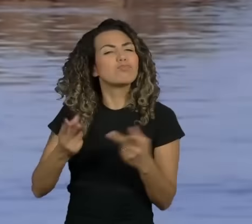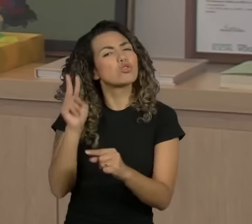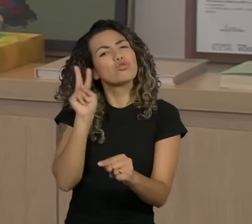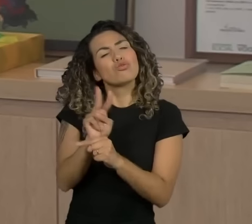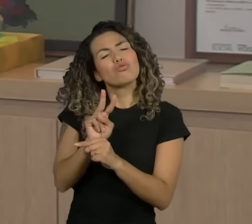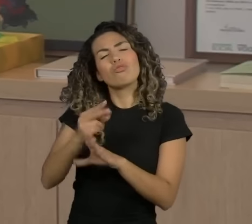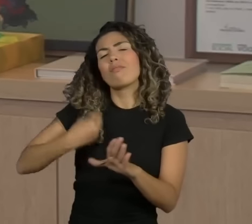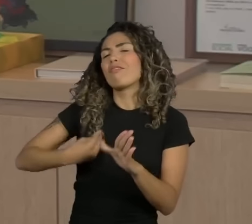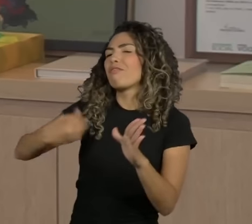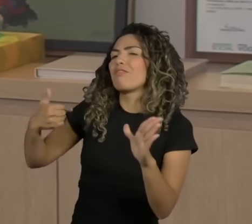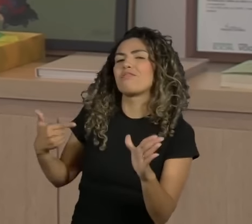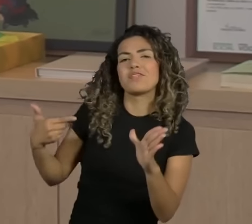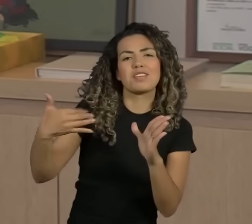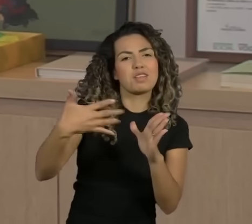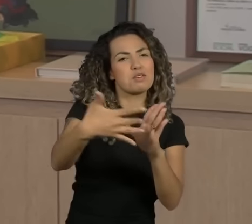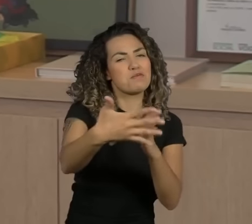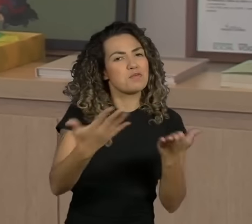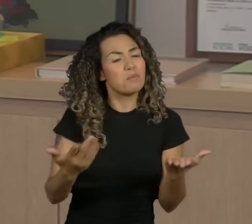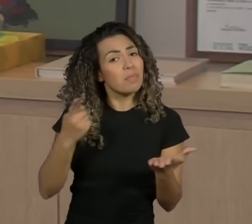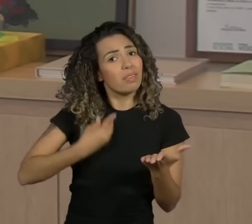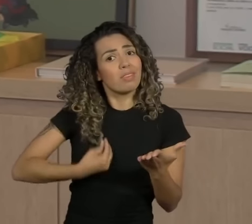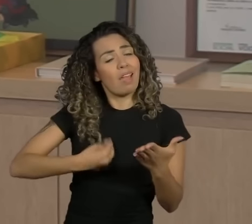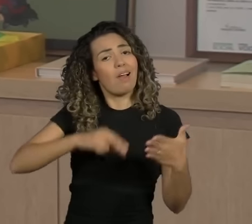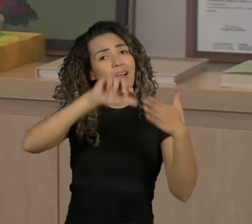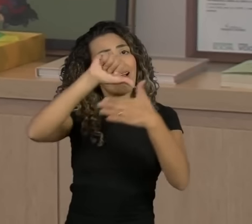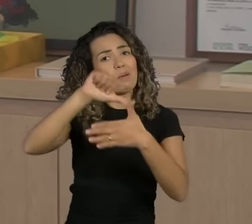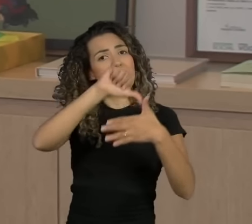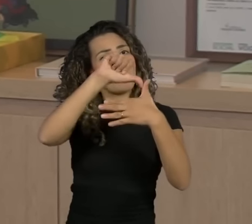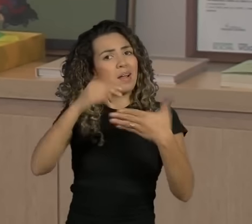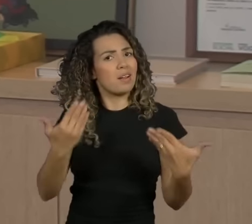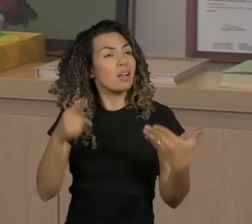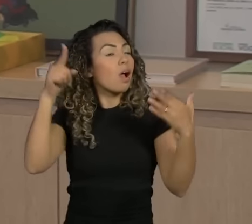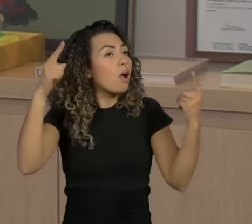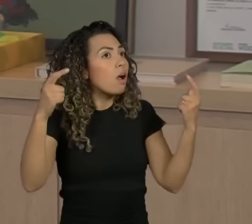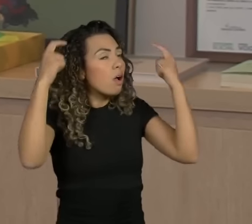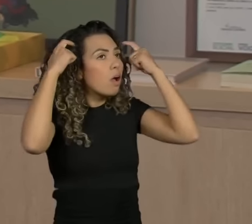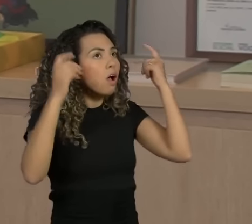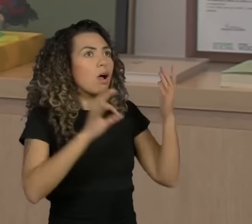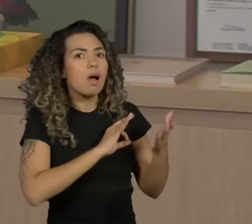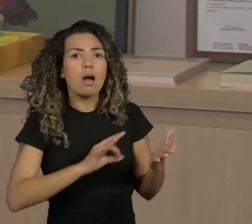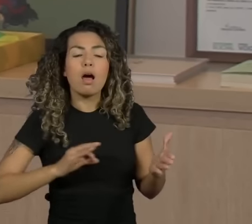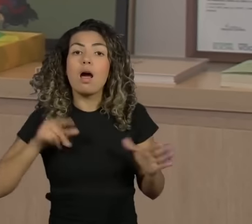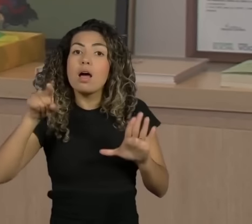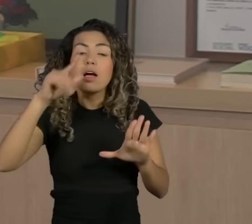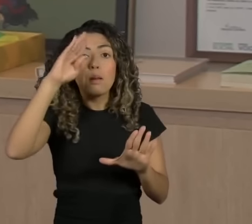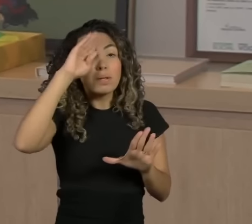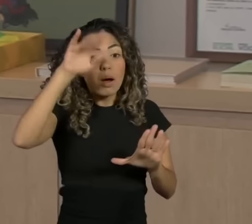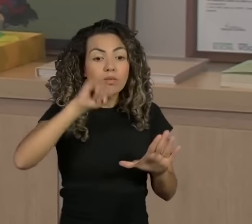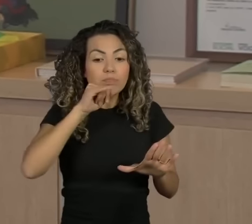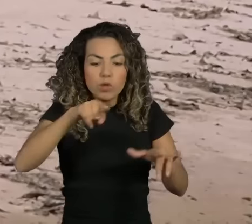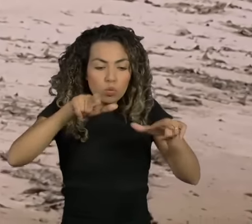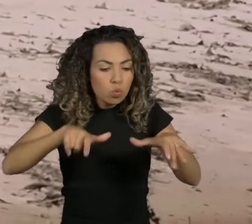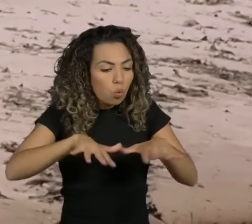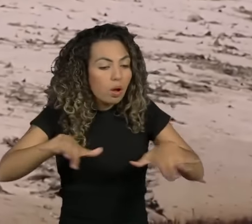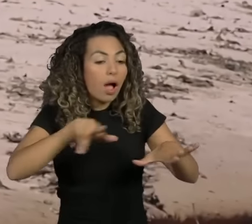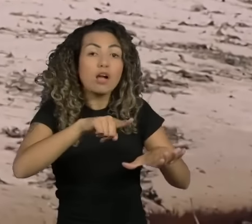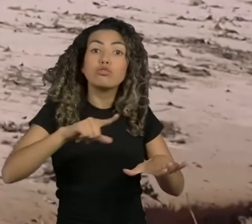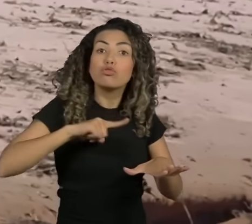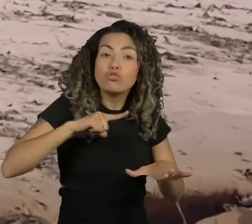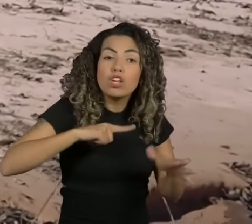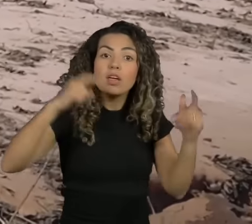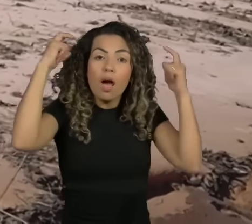A onça está no topo da cadeia alimentar, então, né, ela é um animal bioindicador. Onde tem onça quer dizer que são